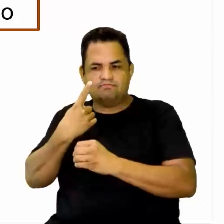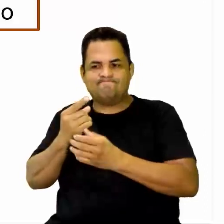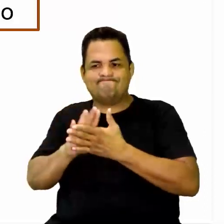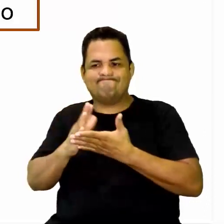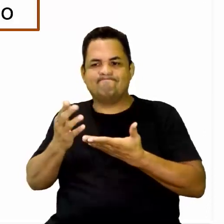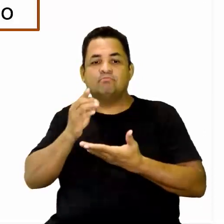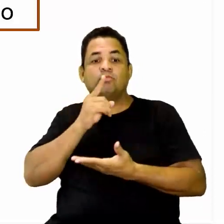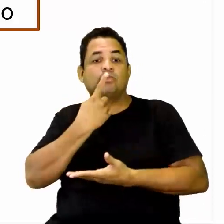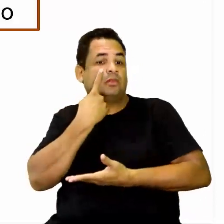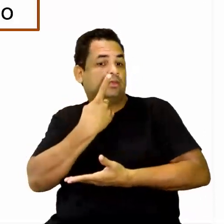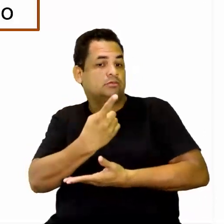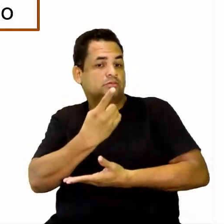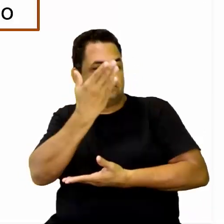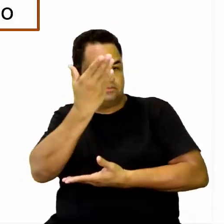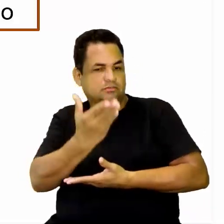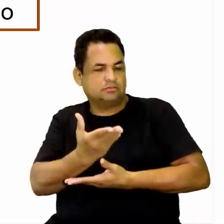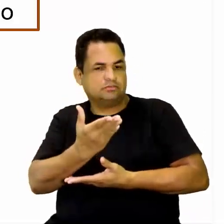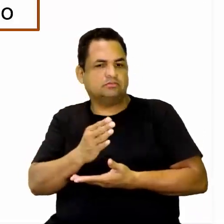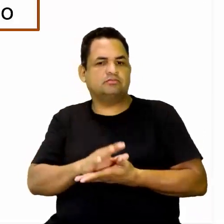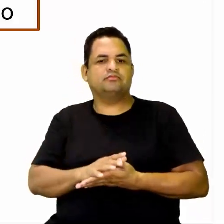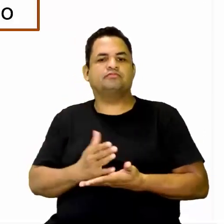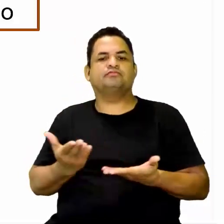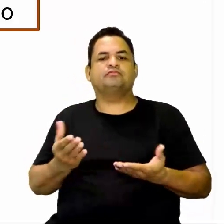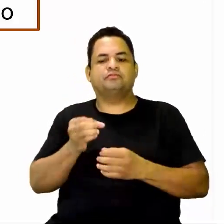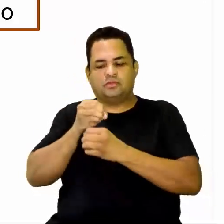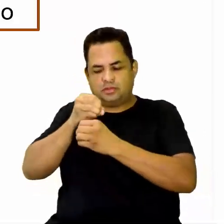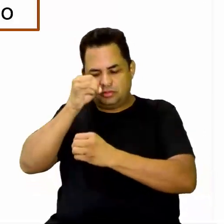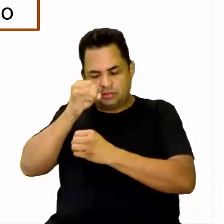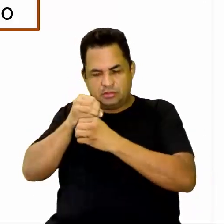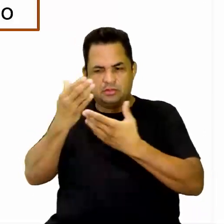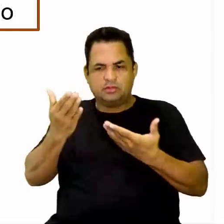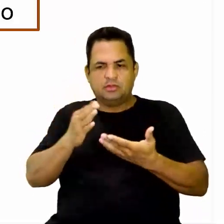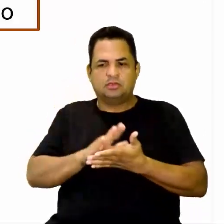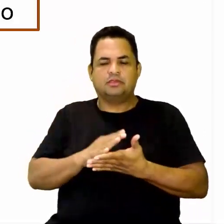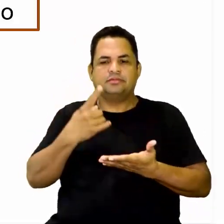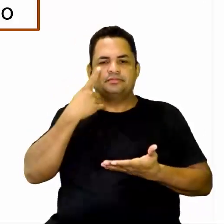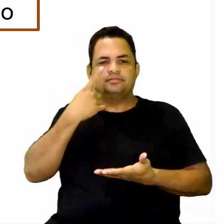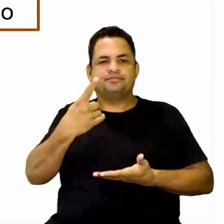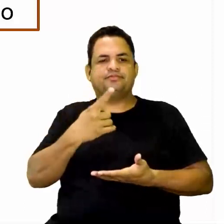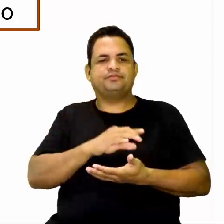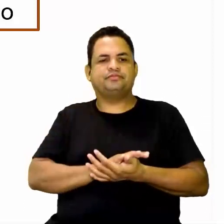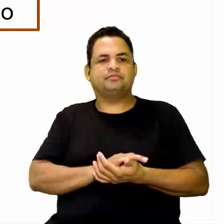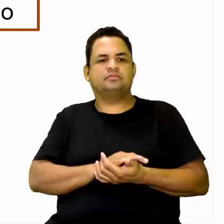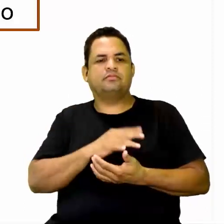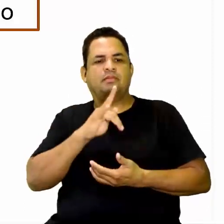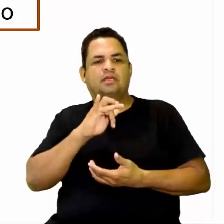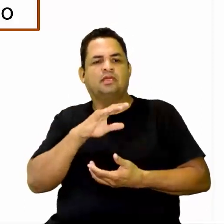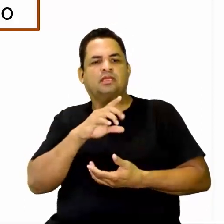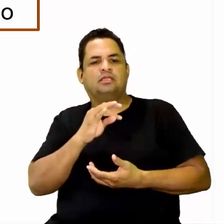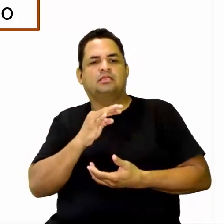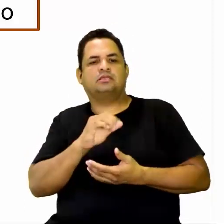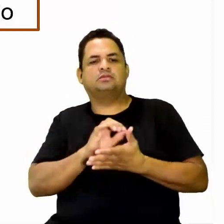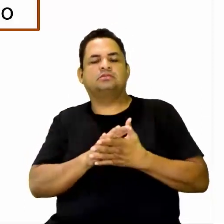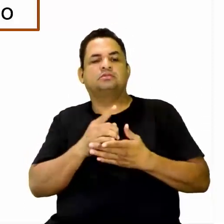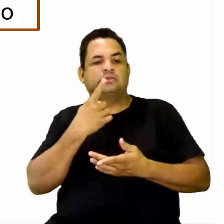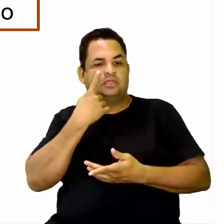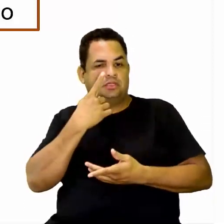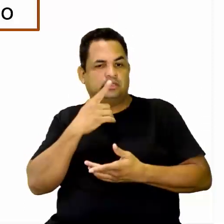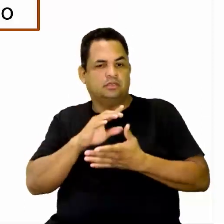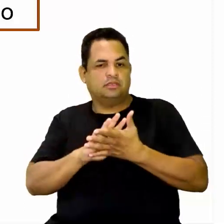que você observa perante o microscópio. Você observa plaquetas, você